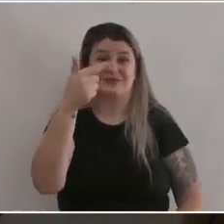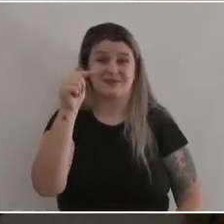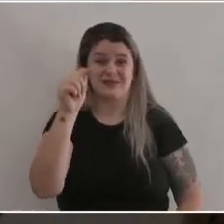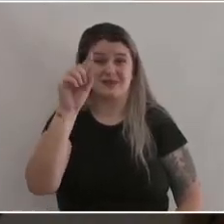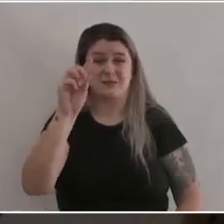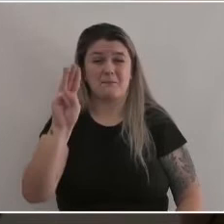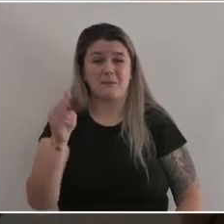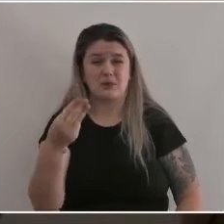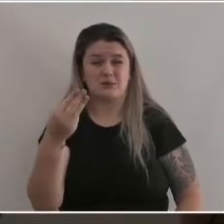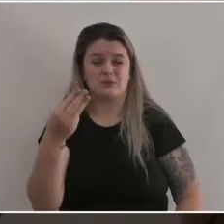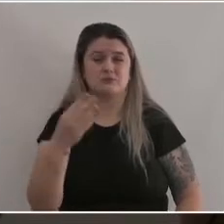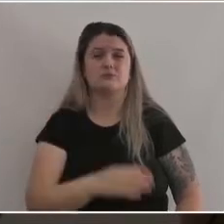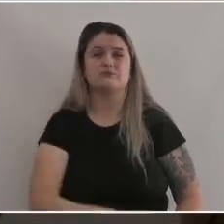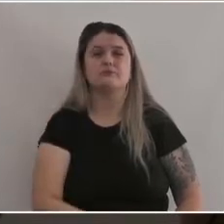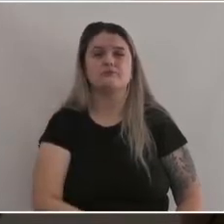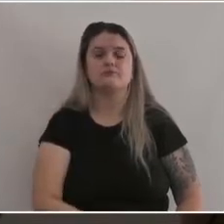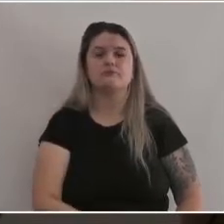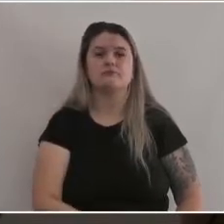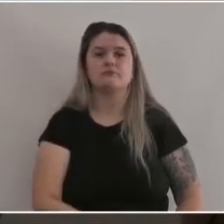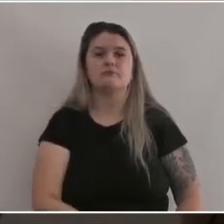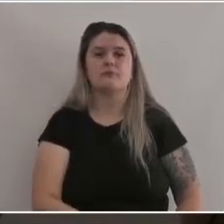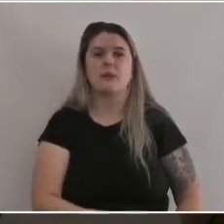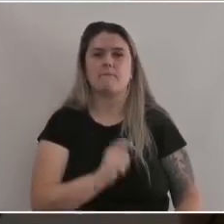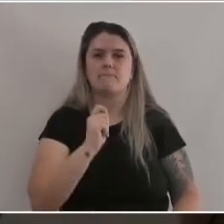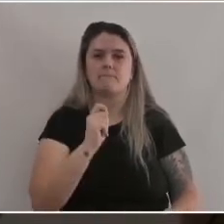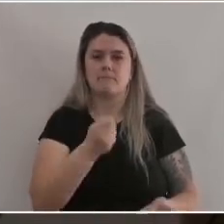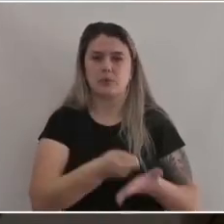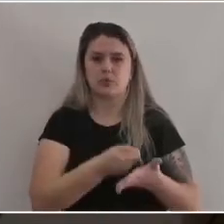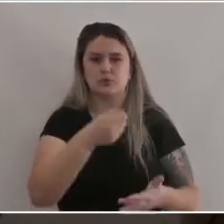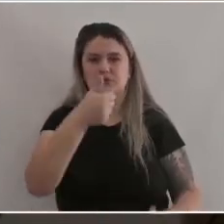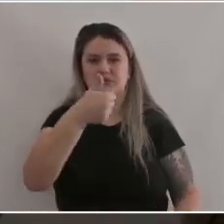122.317.000 reais. Foi realizado